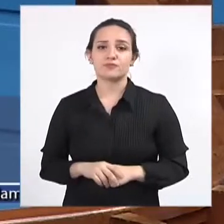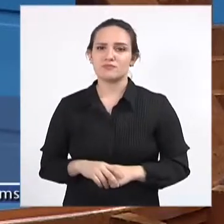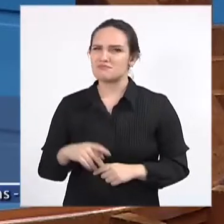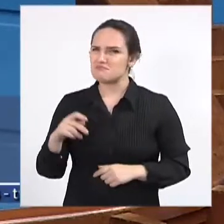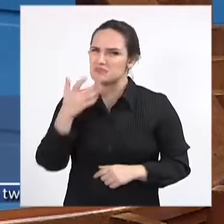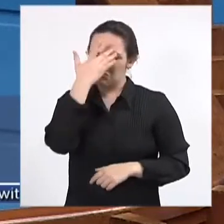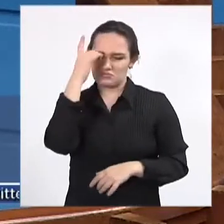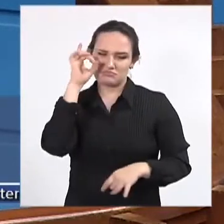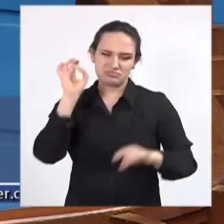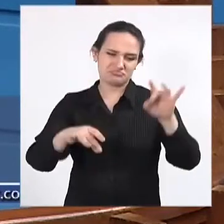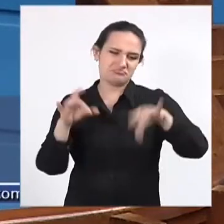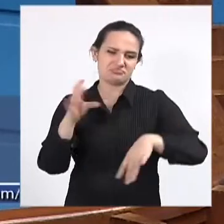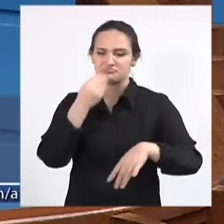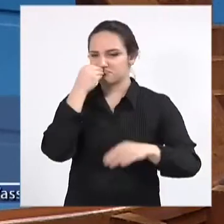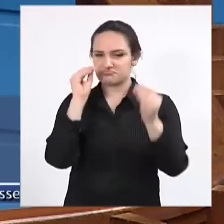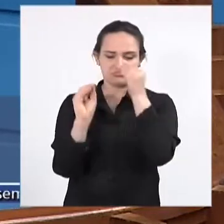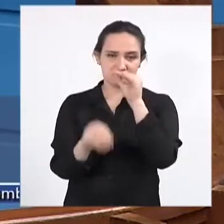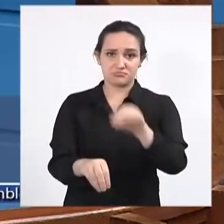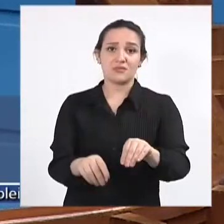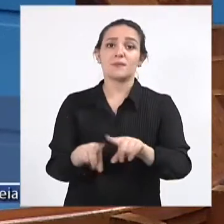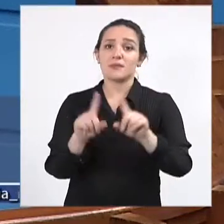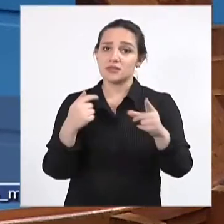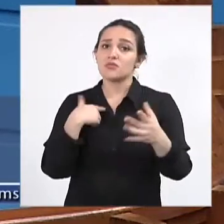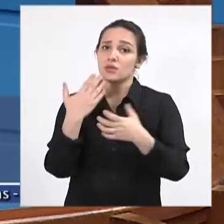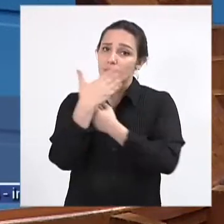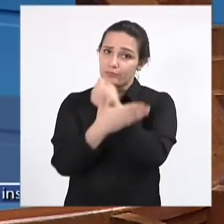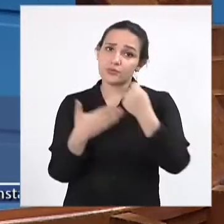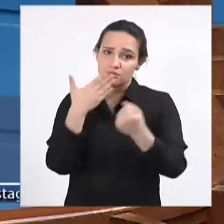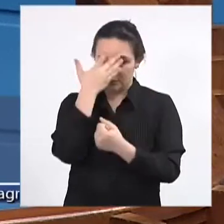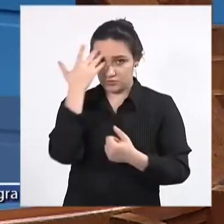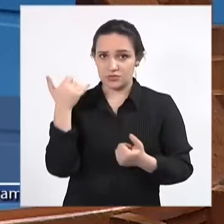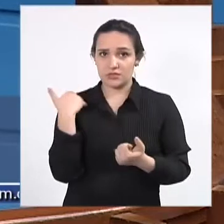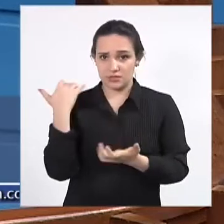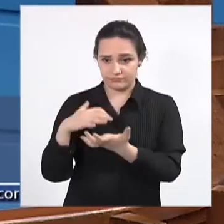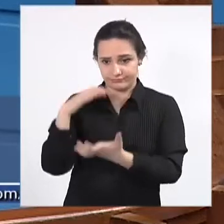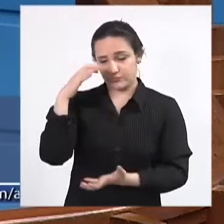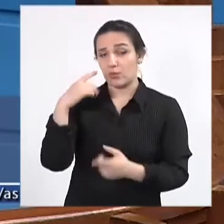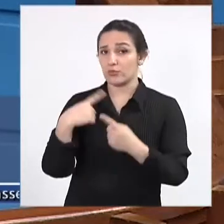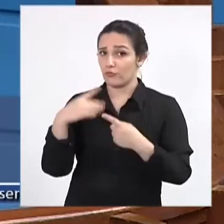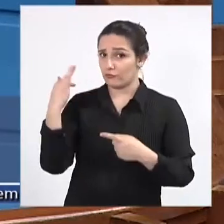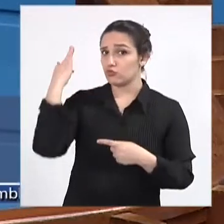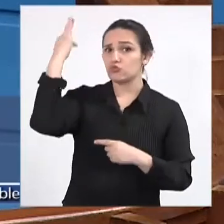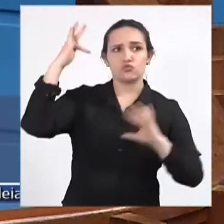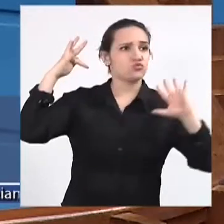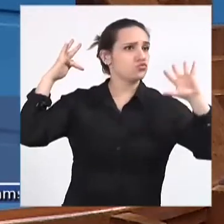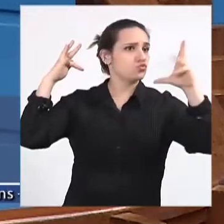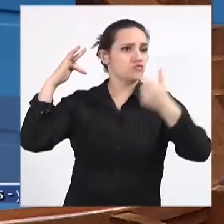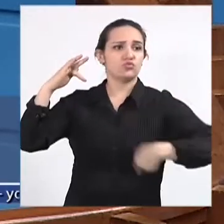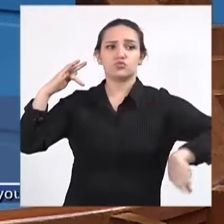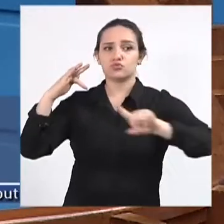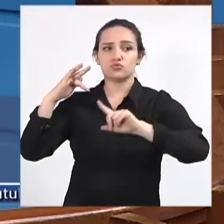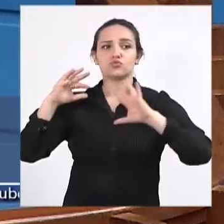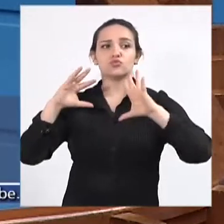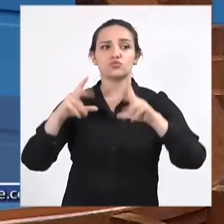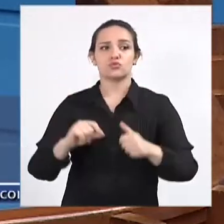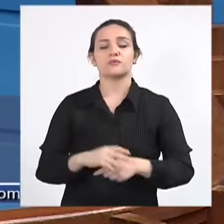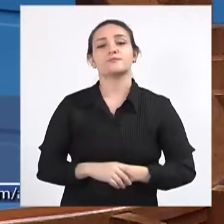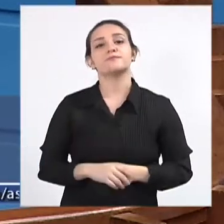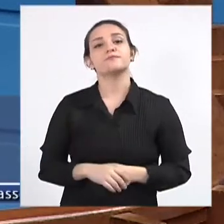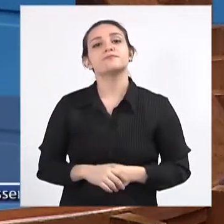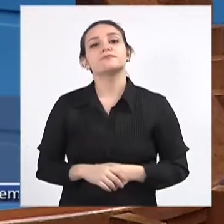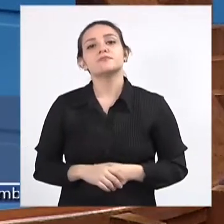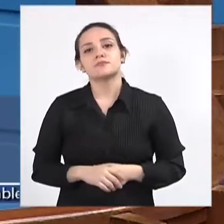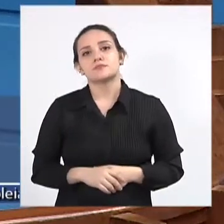aqui para defender os idosos, porque todos nós seremos, daqui a pouco ou mais